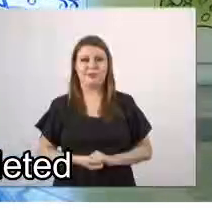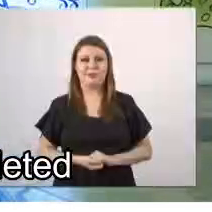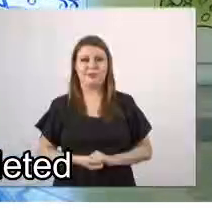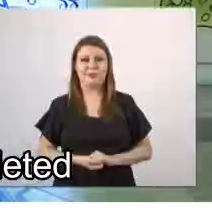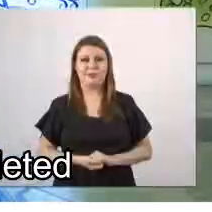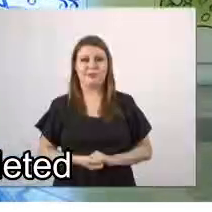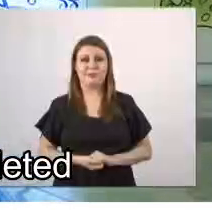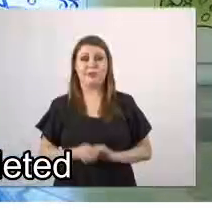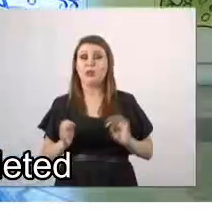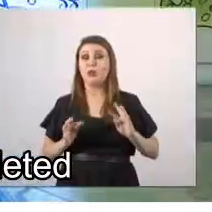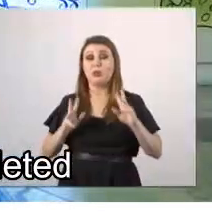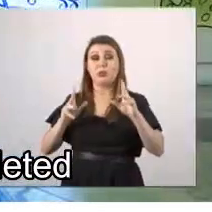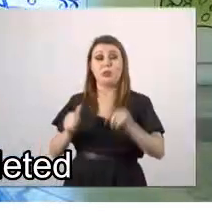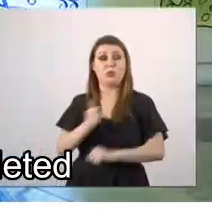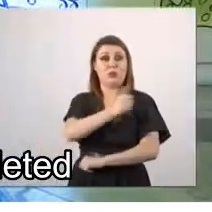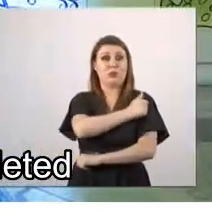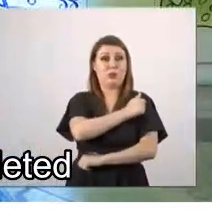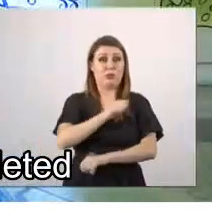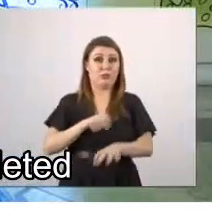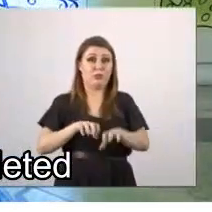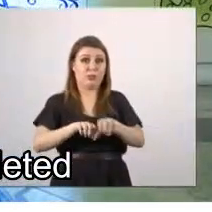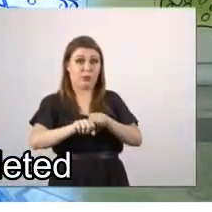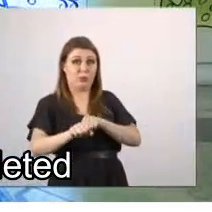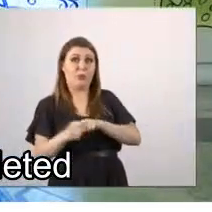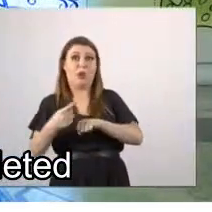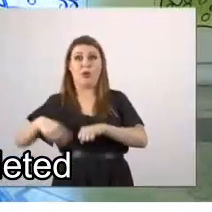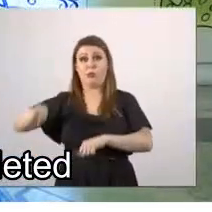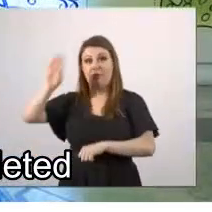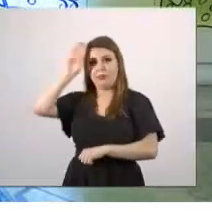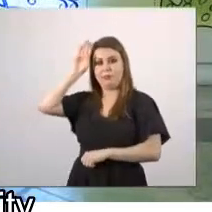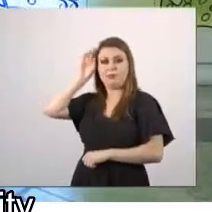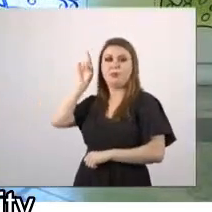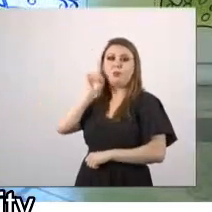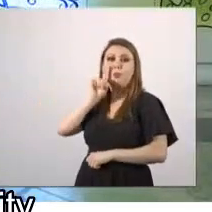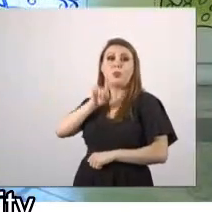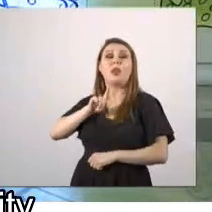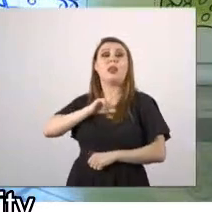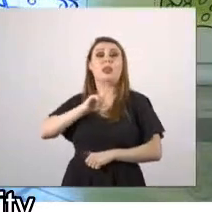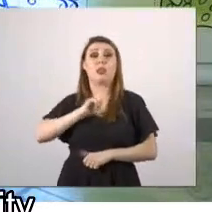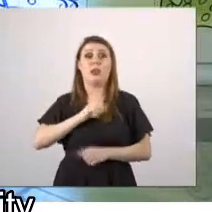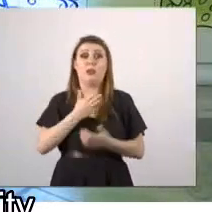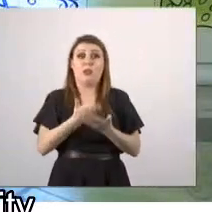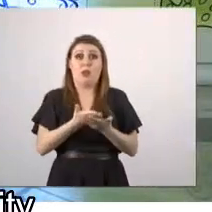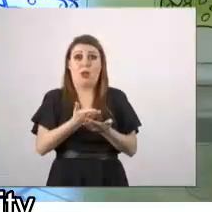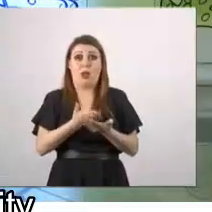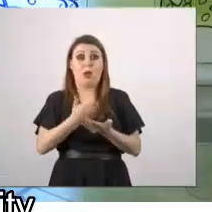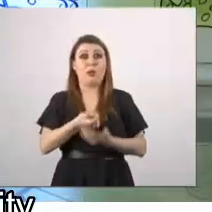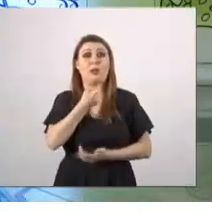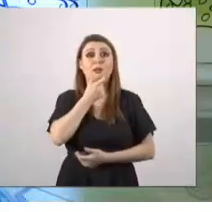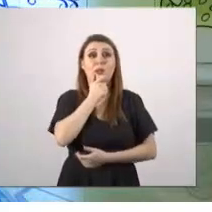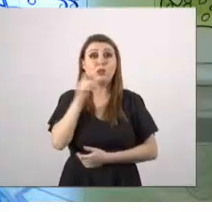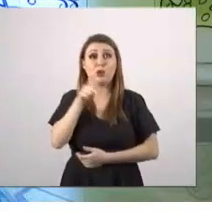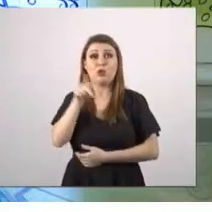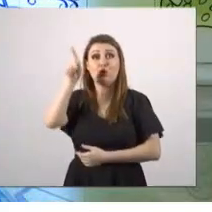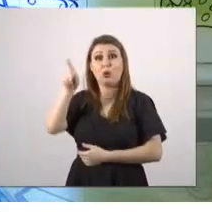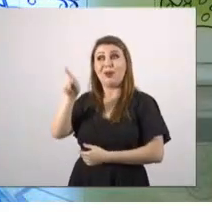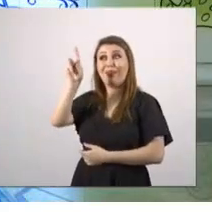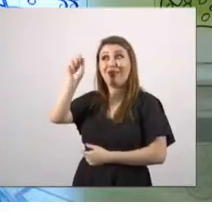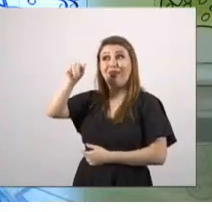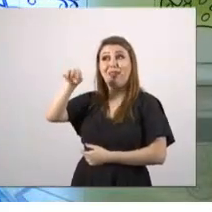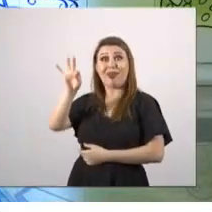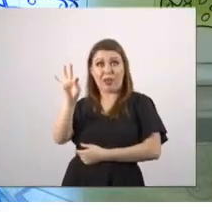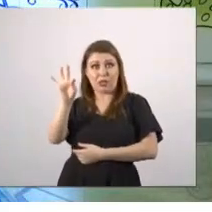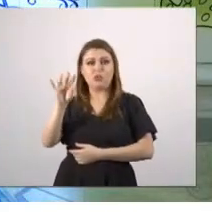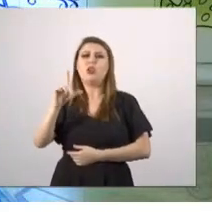Todos os concluintes do American Academy tiveram aulas em inglês com professores da Kent State University e foram